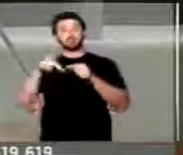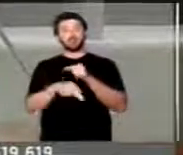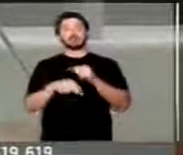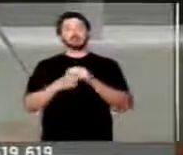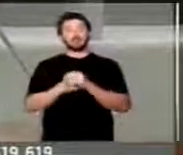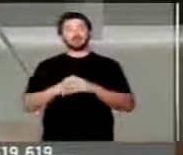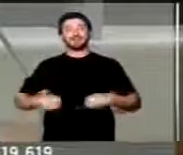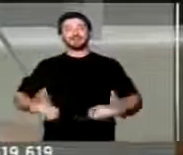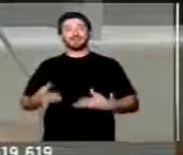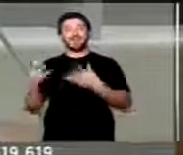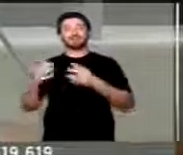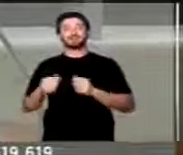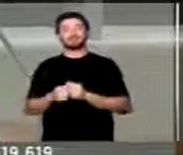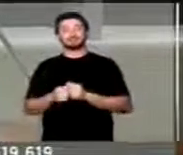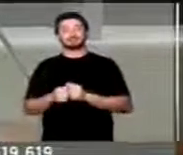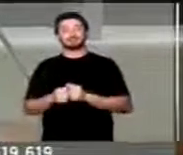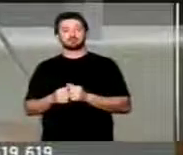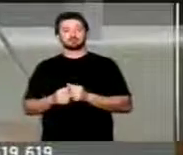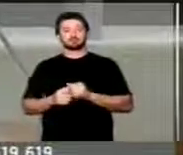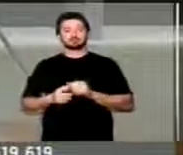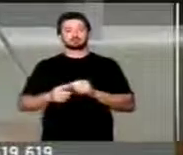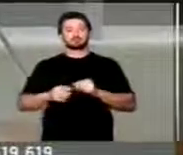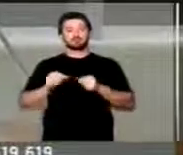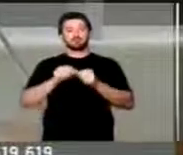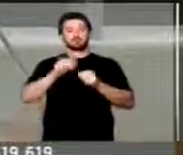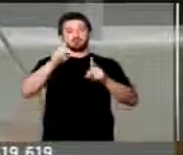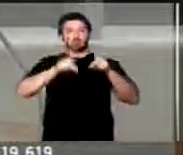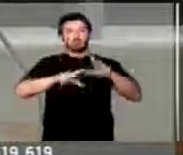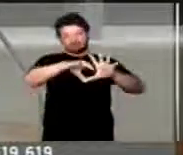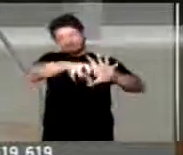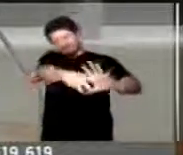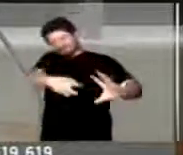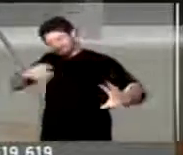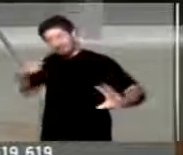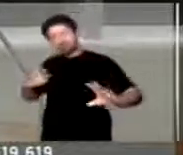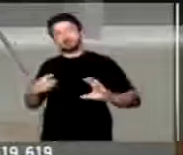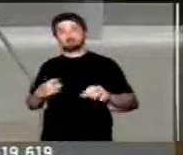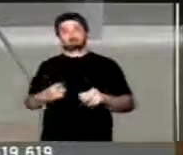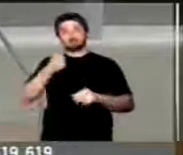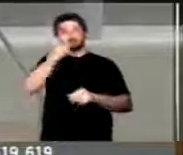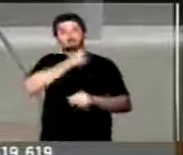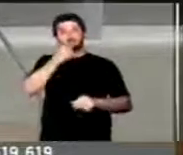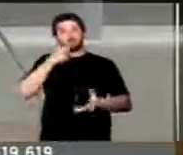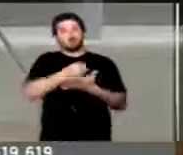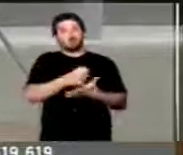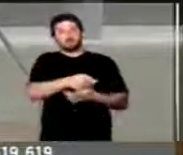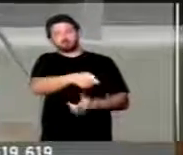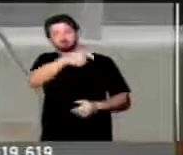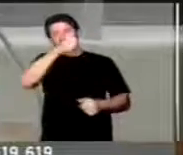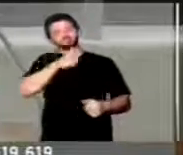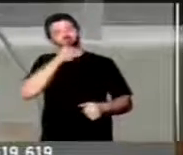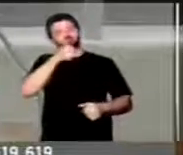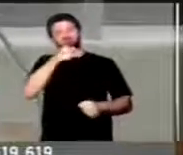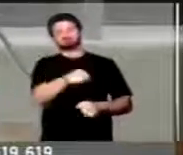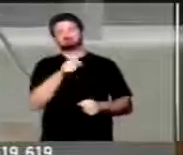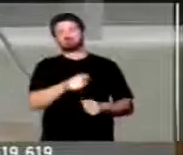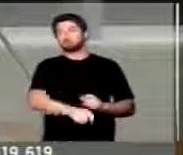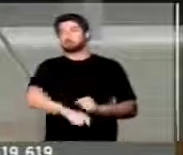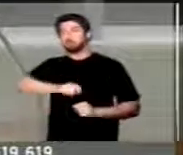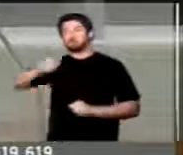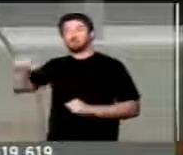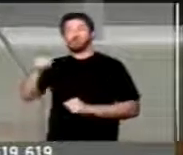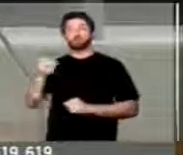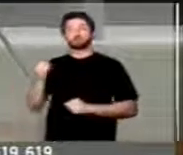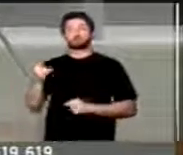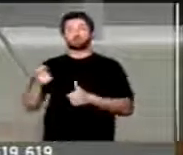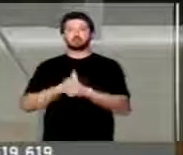cortar gastos e esfolar a população, exigir sacrifício do povo brasileiro para pagar